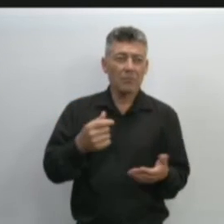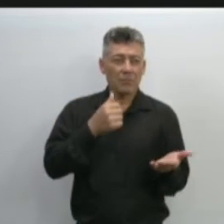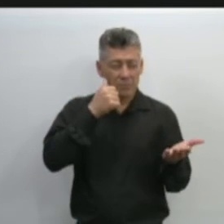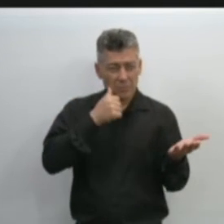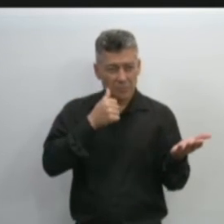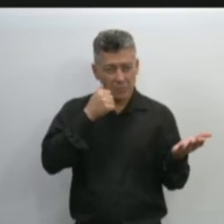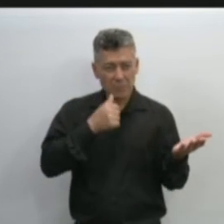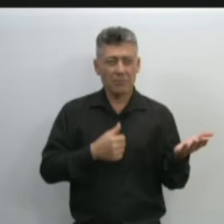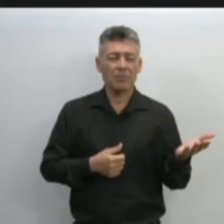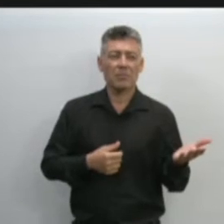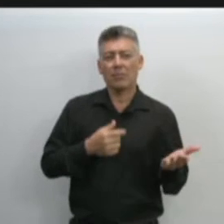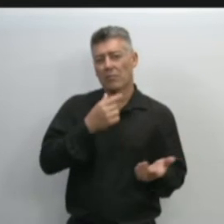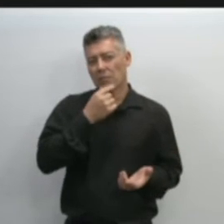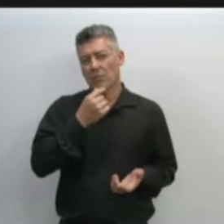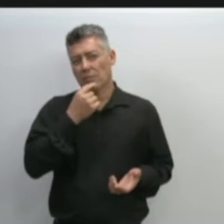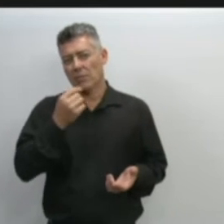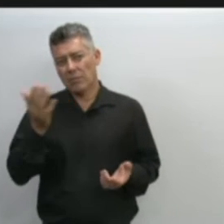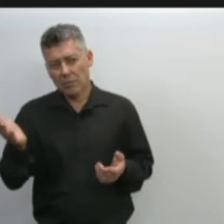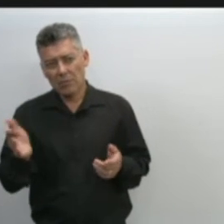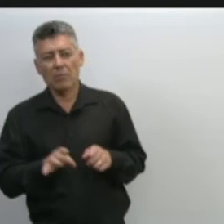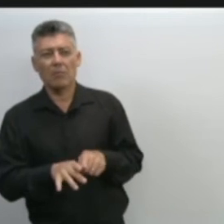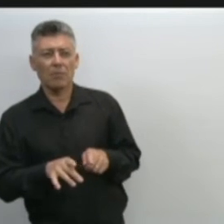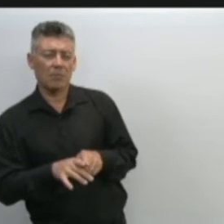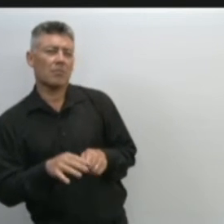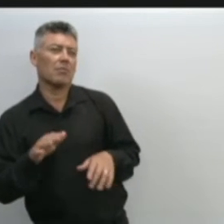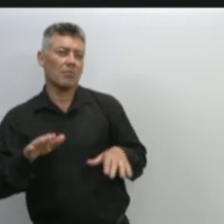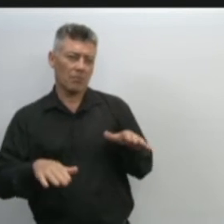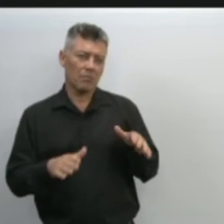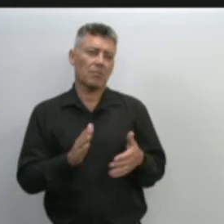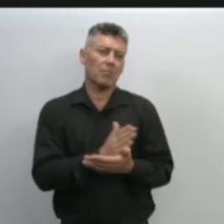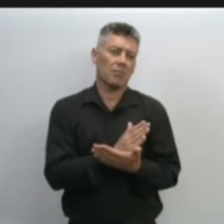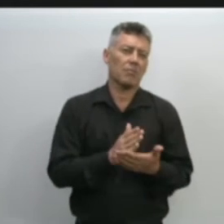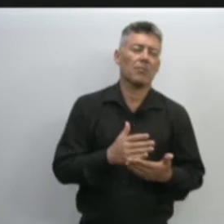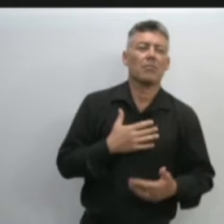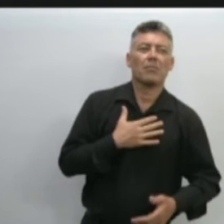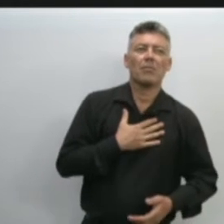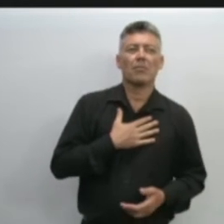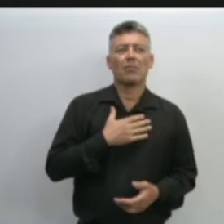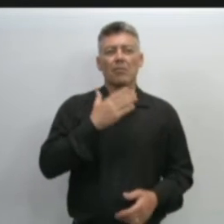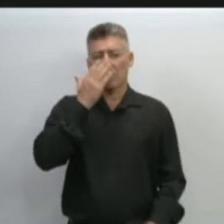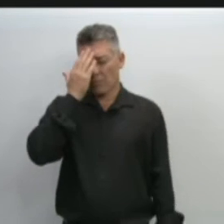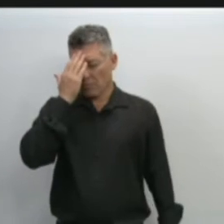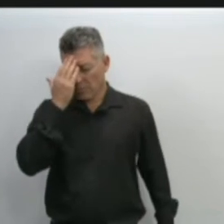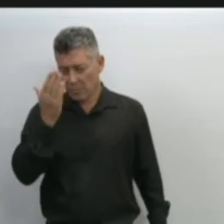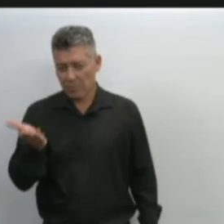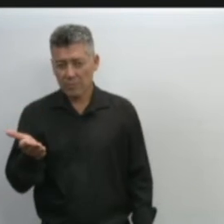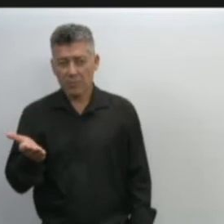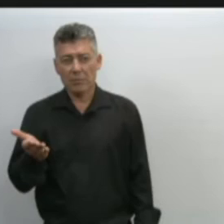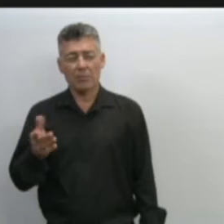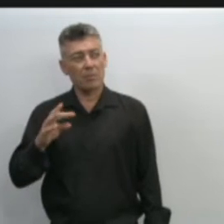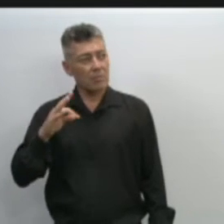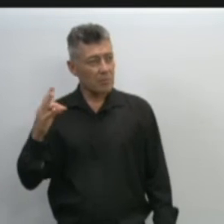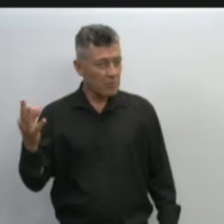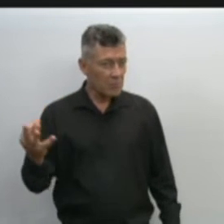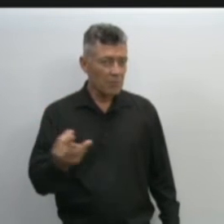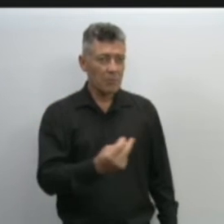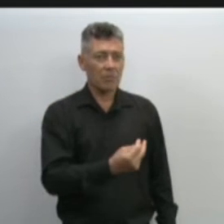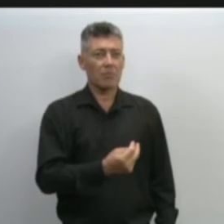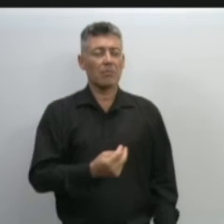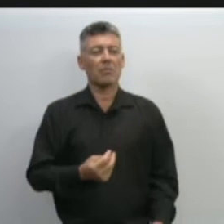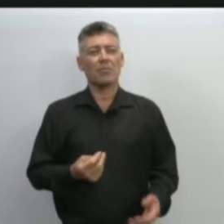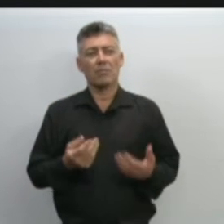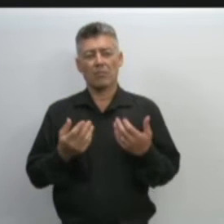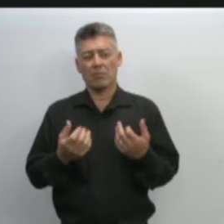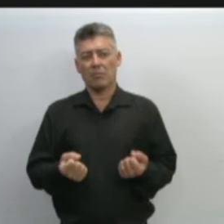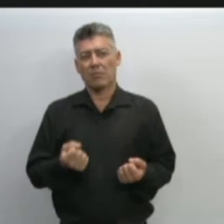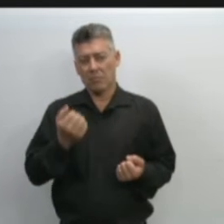mulheres, né? E aos homens também, empregados domésticos. Eu quero deixar aqui a nossa gratidão em nome de todos os vereadores por essa aprovação.